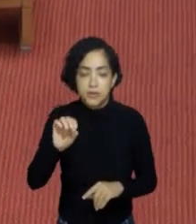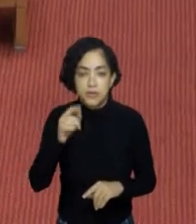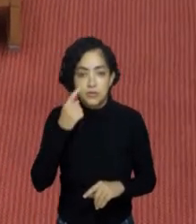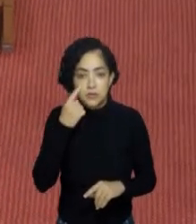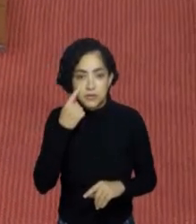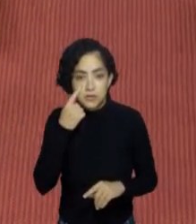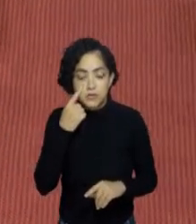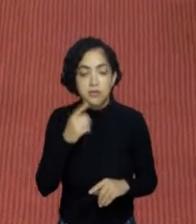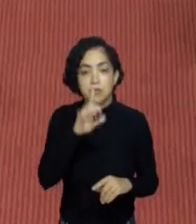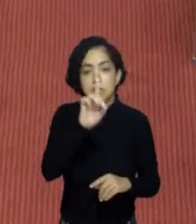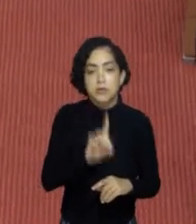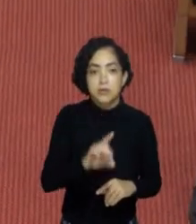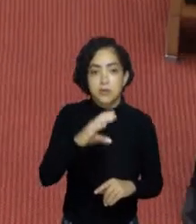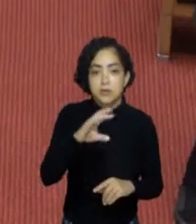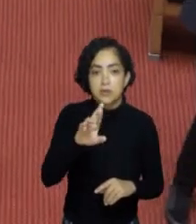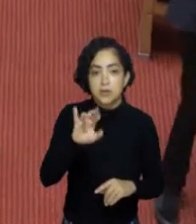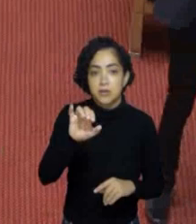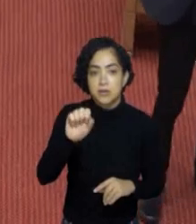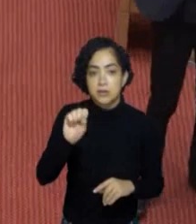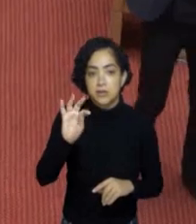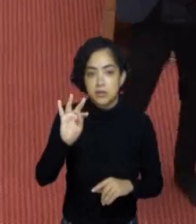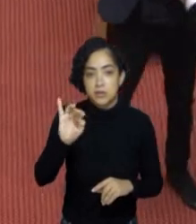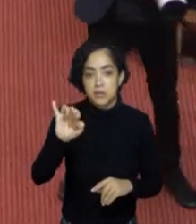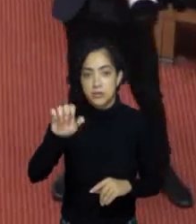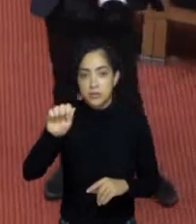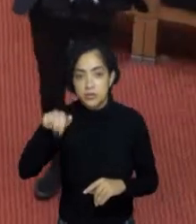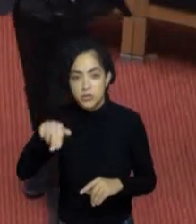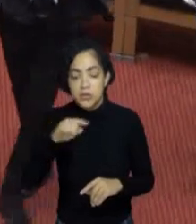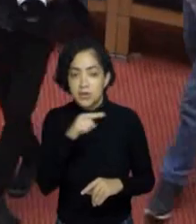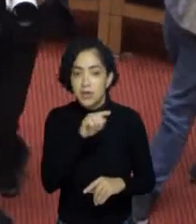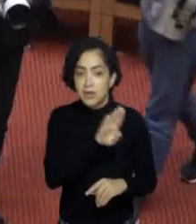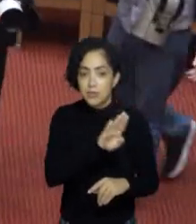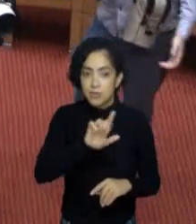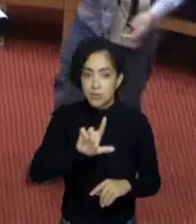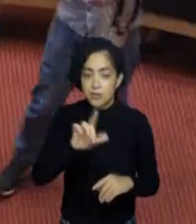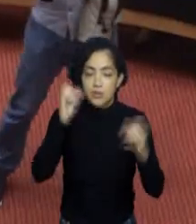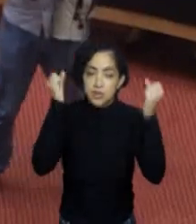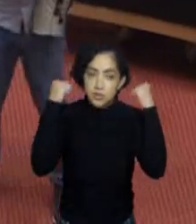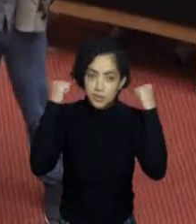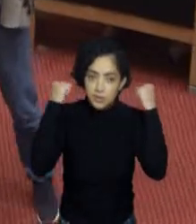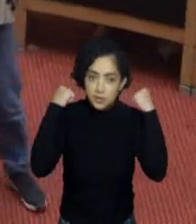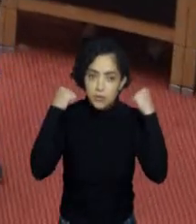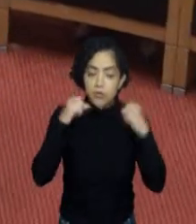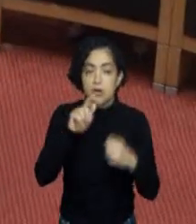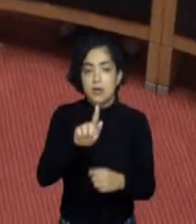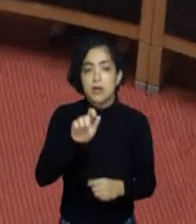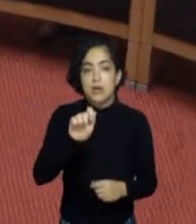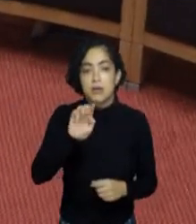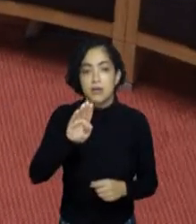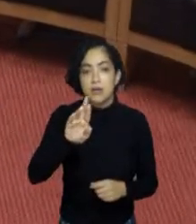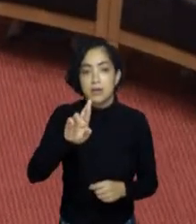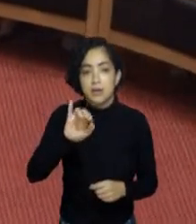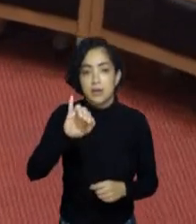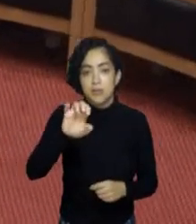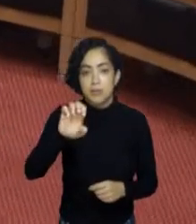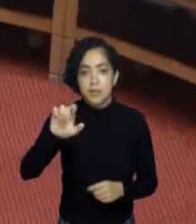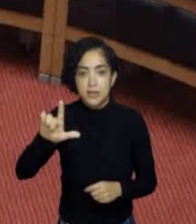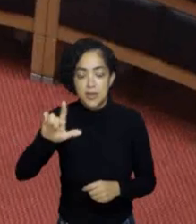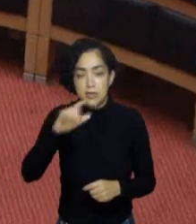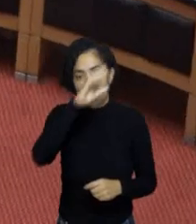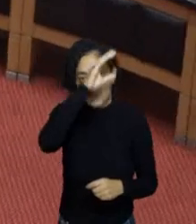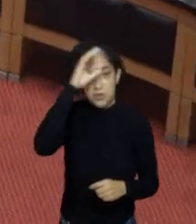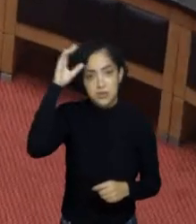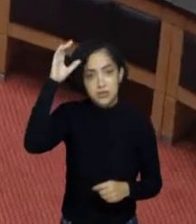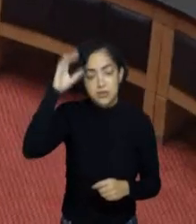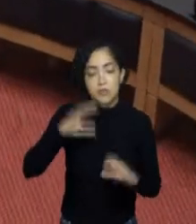diretor Christian Blumenau e Itajaí, nosso diretor Cristiano em Chapecó e região, e nosso diretor Gabriel, também lá de Criciúma, que nos assistem. E